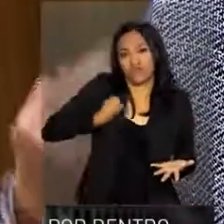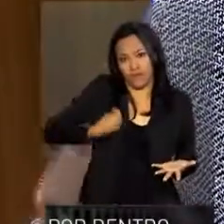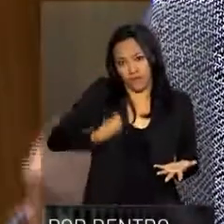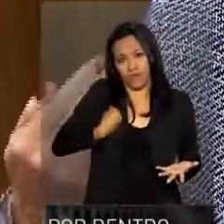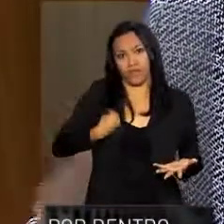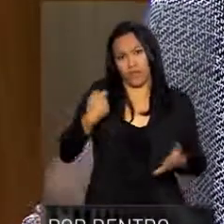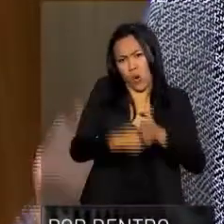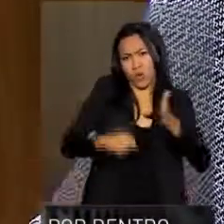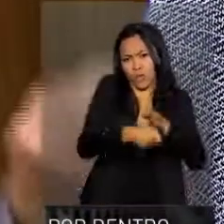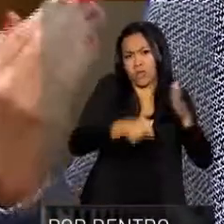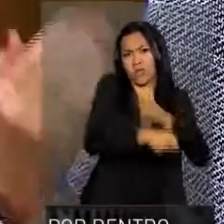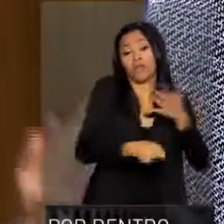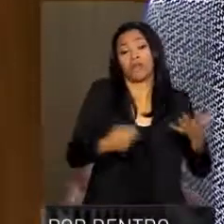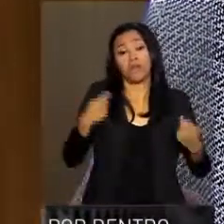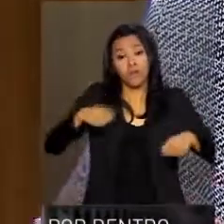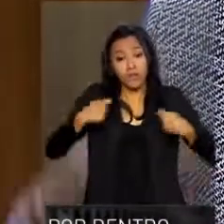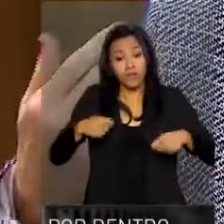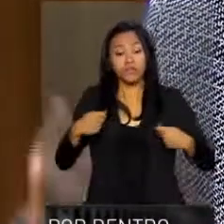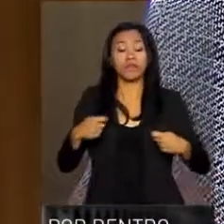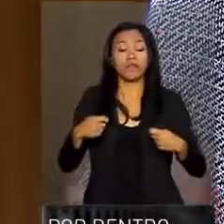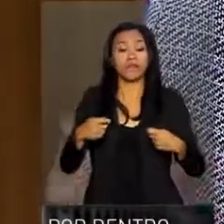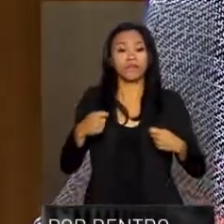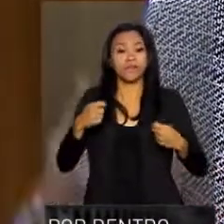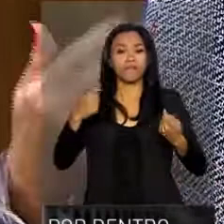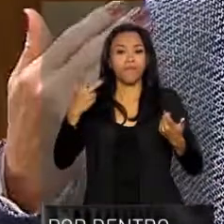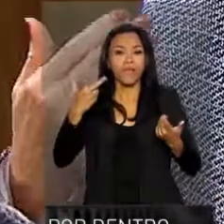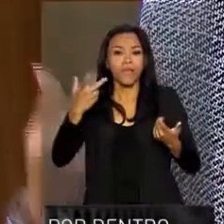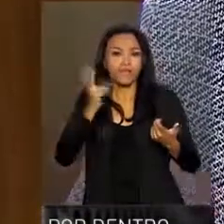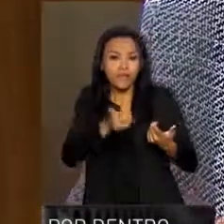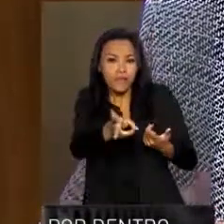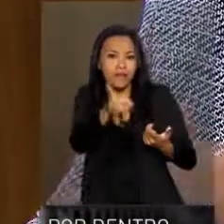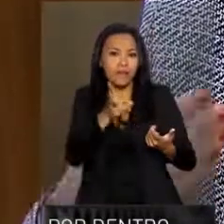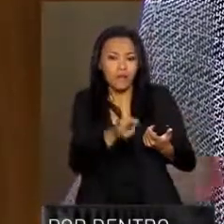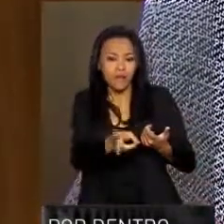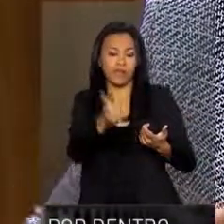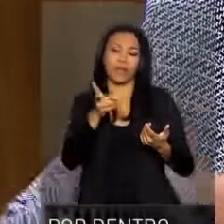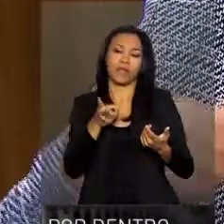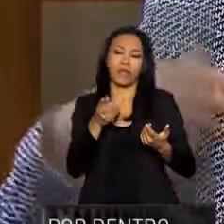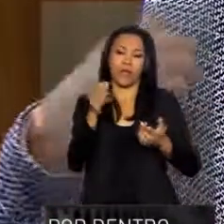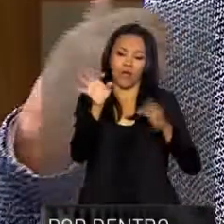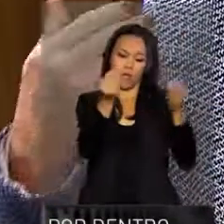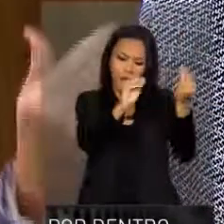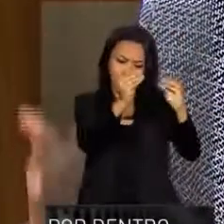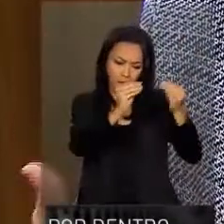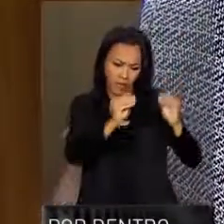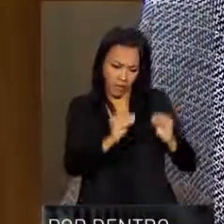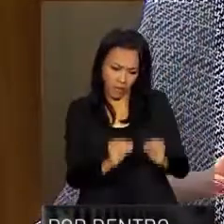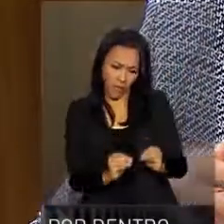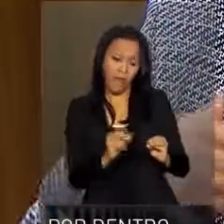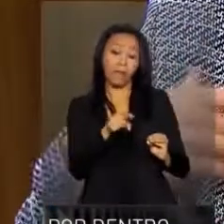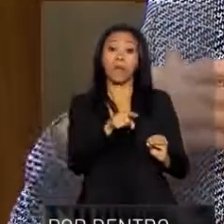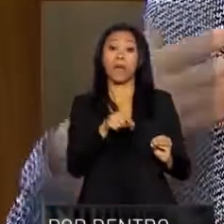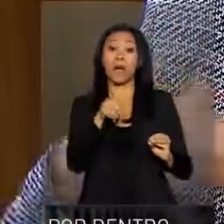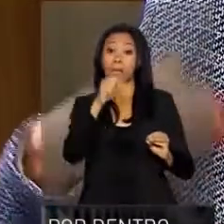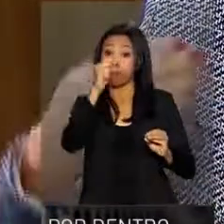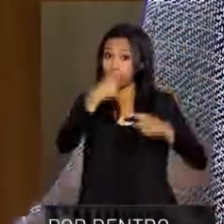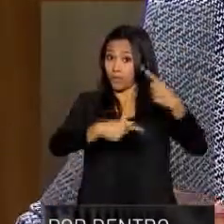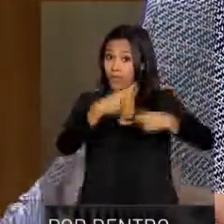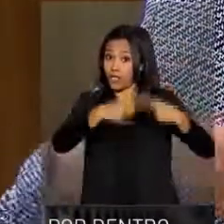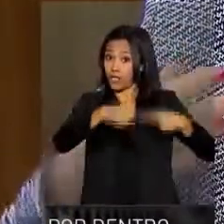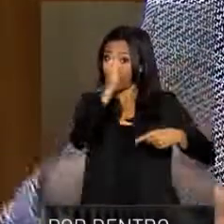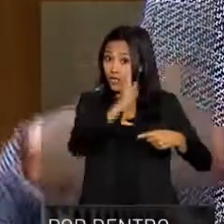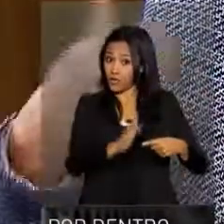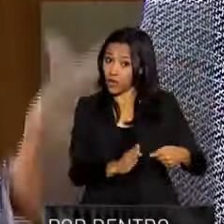marcar muito bem o ponto nós trabalhamos em cima da polícia política nacional das mulheres desde beijing quando nós tivemos um